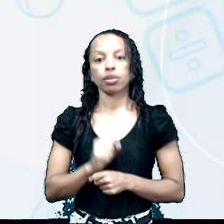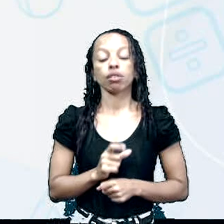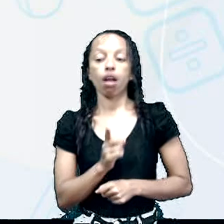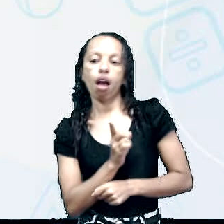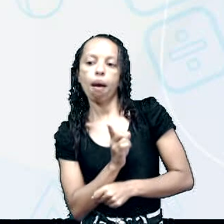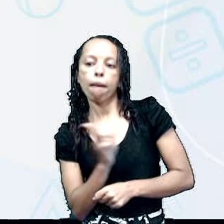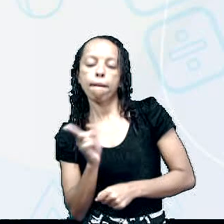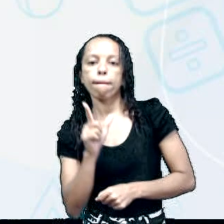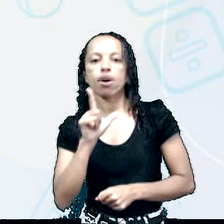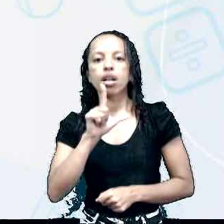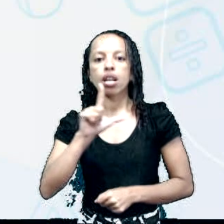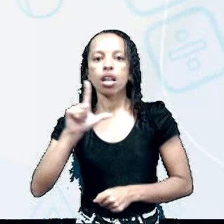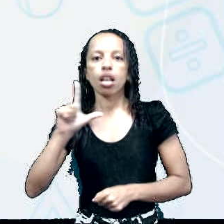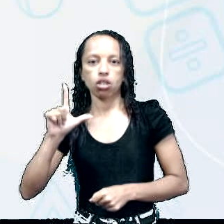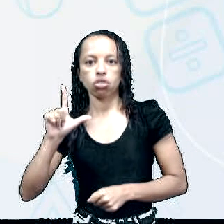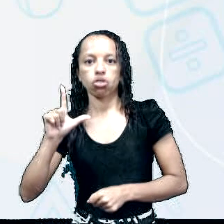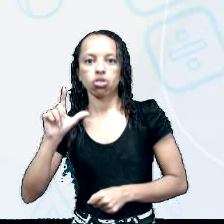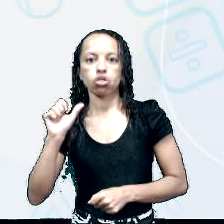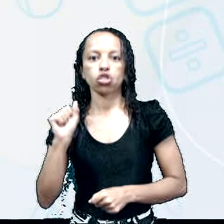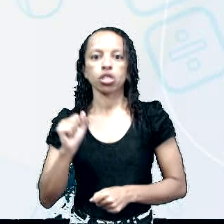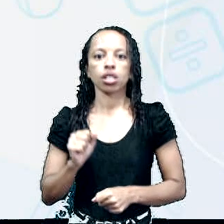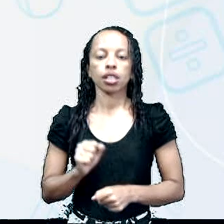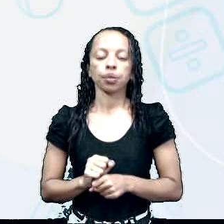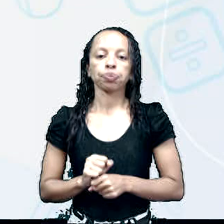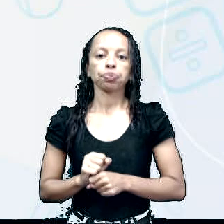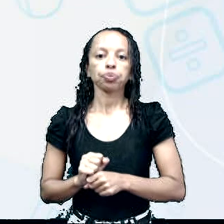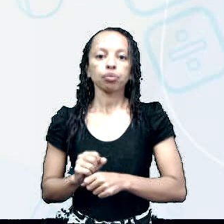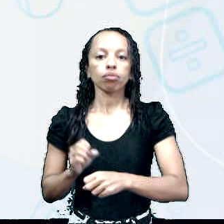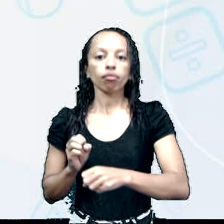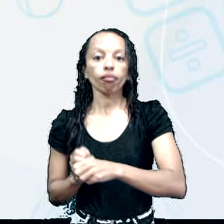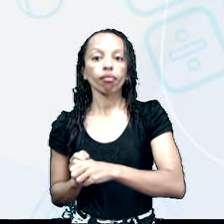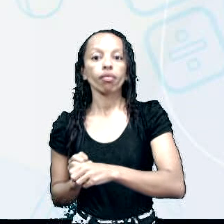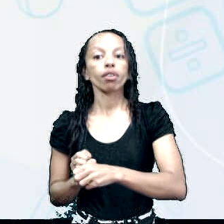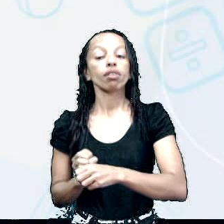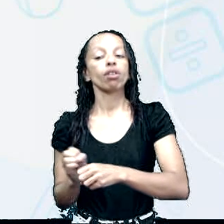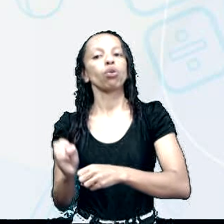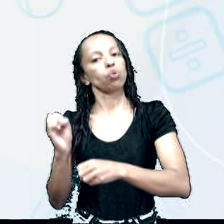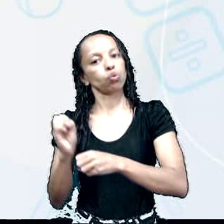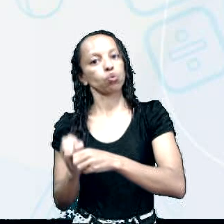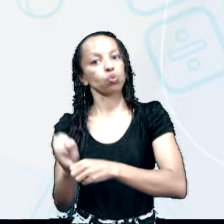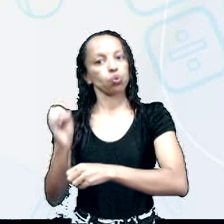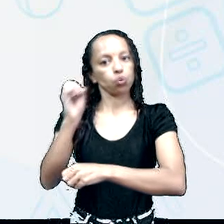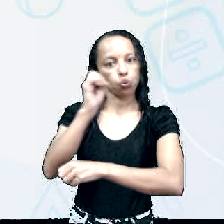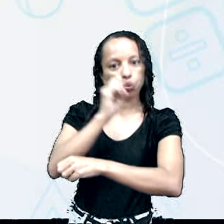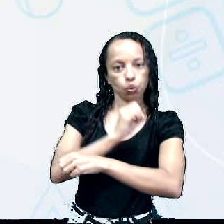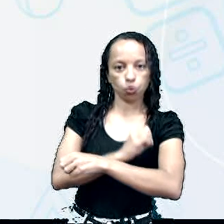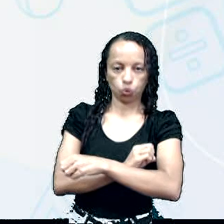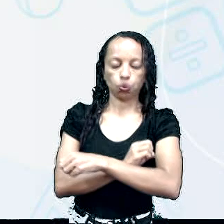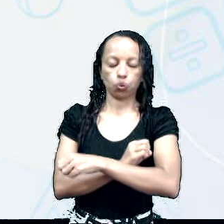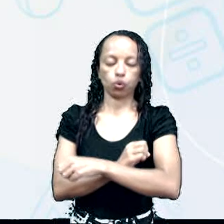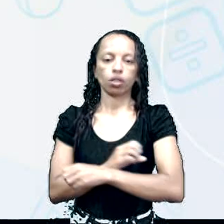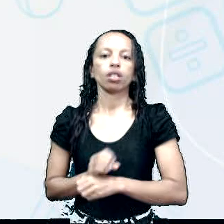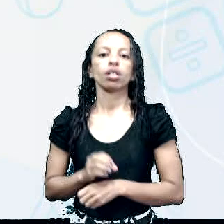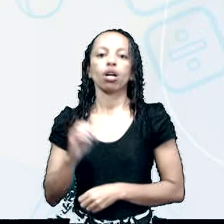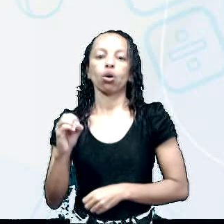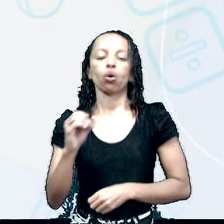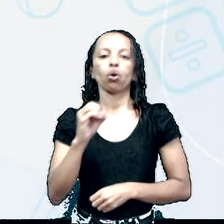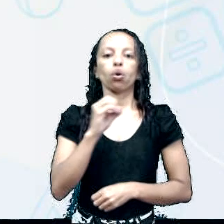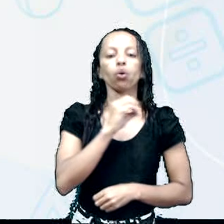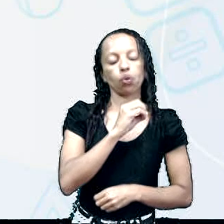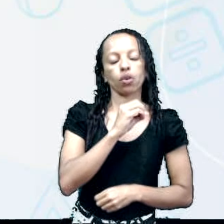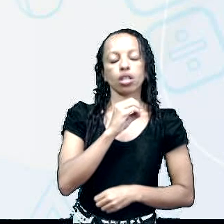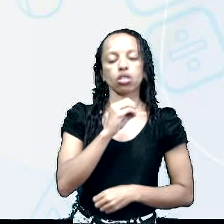Seria onde o sol se põe de acordo com essa imagem seria o Oeste na frente do garoto a